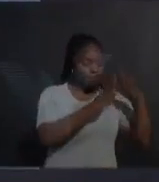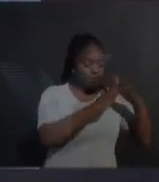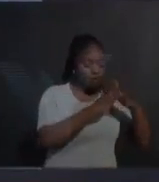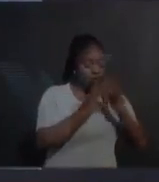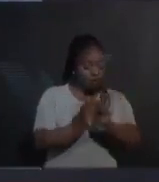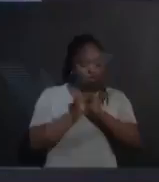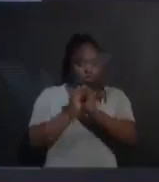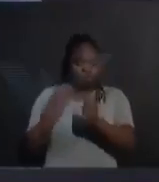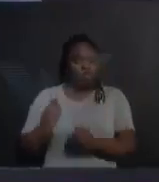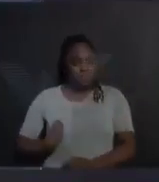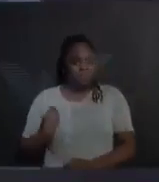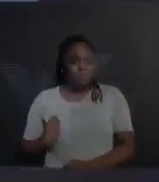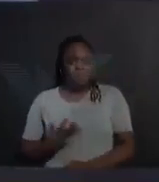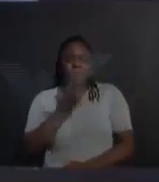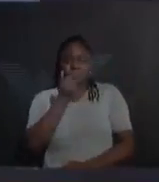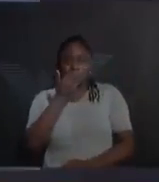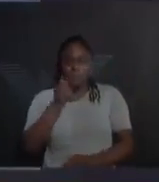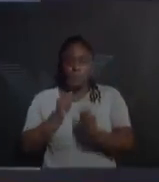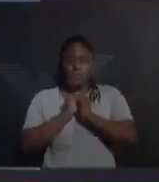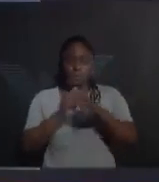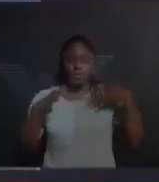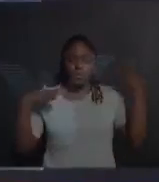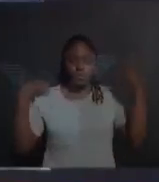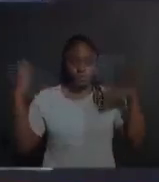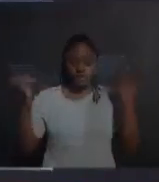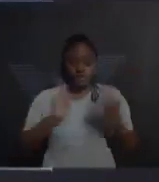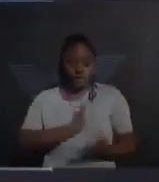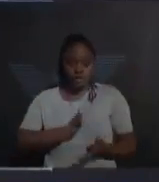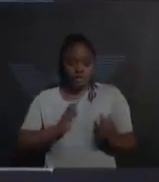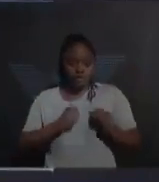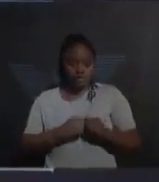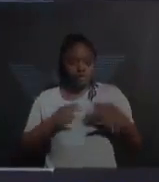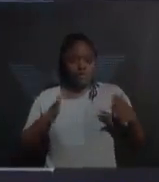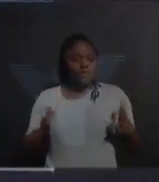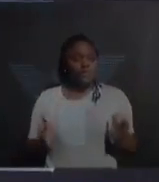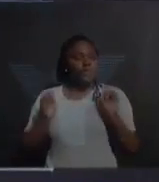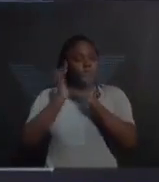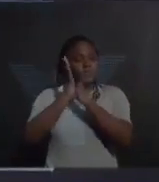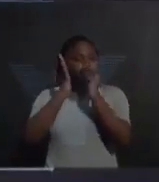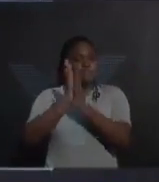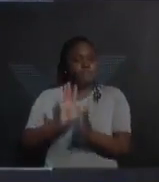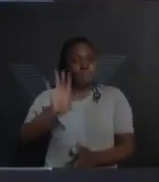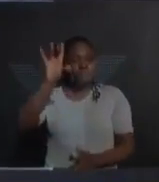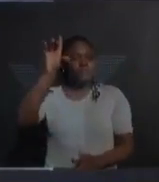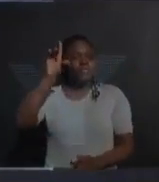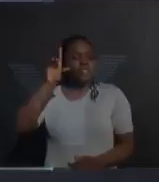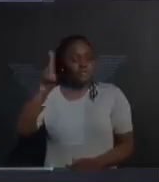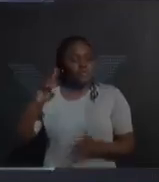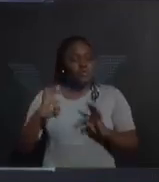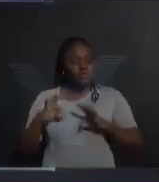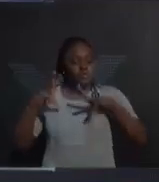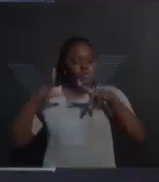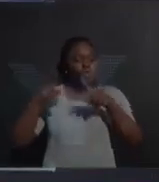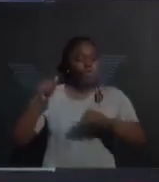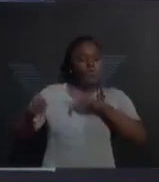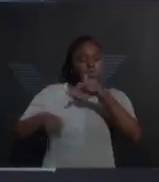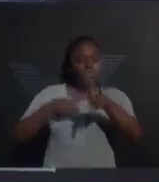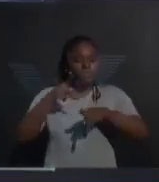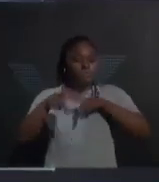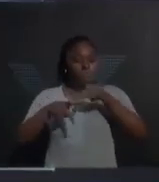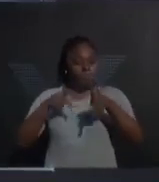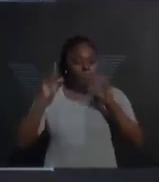das refeições com alegria e sinceridade de coração, louvando a Deus e tendo a simpatia de todo o povo, e o Senhor